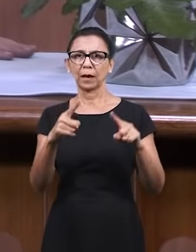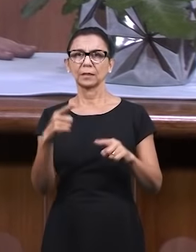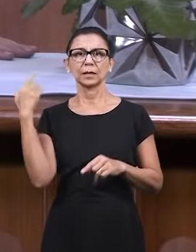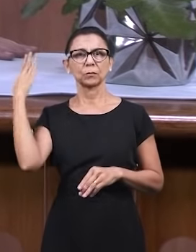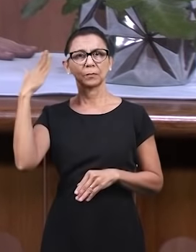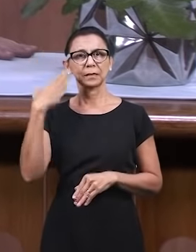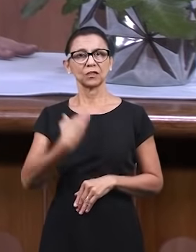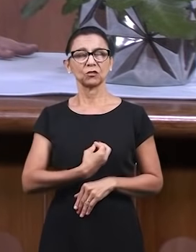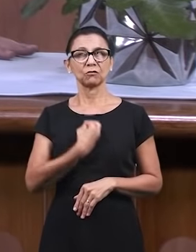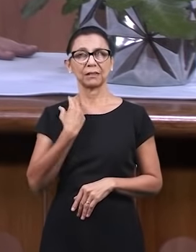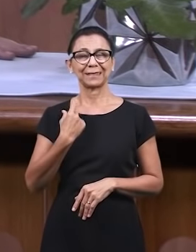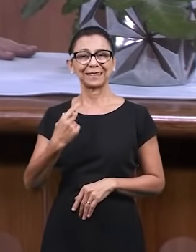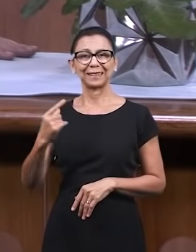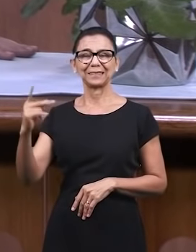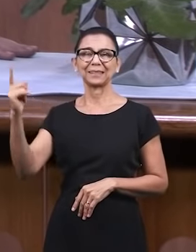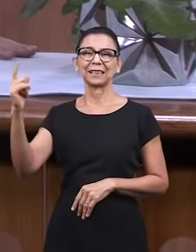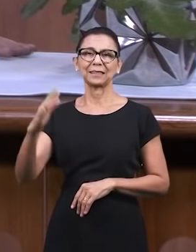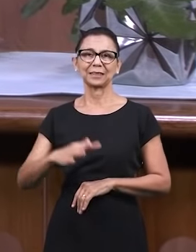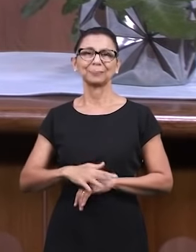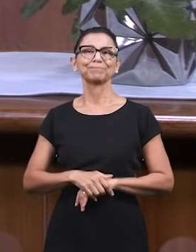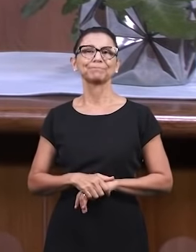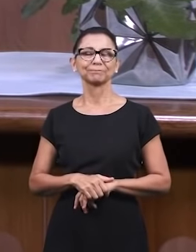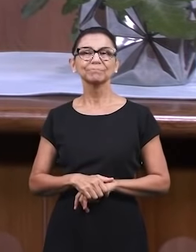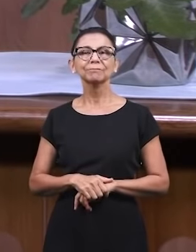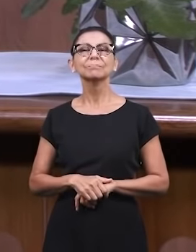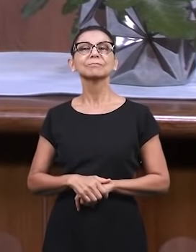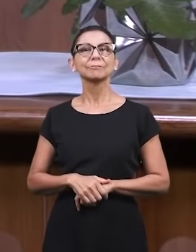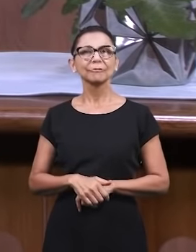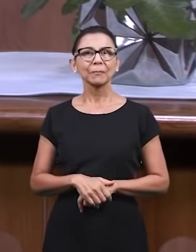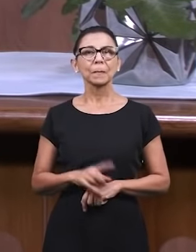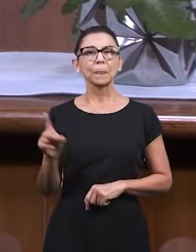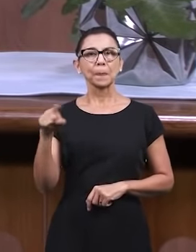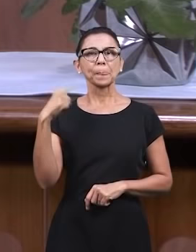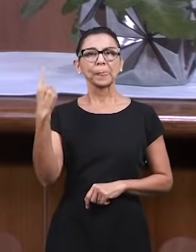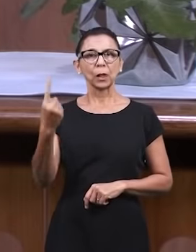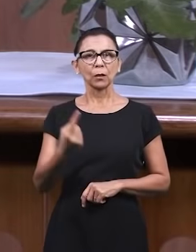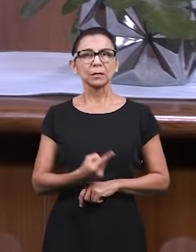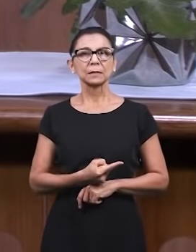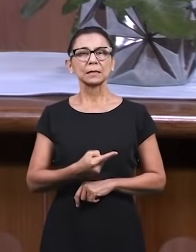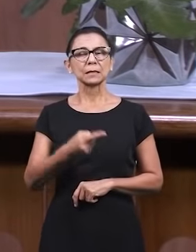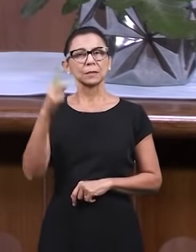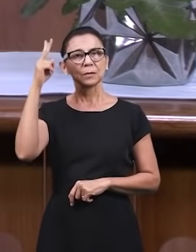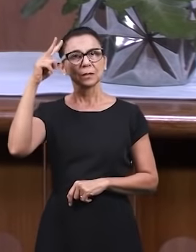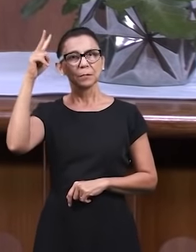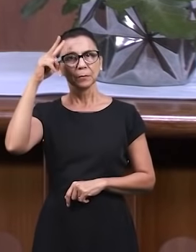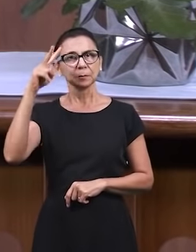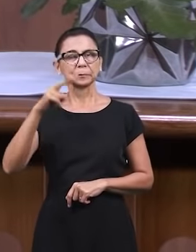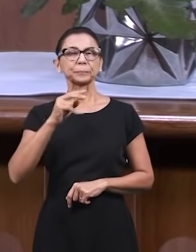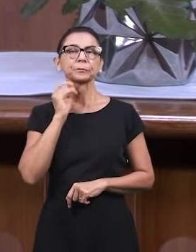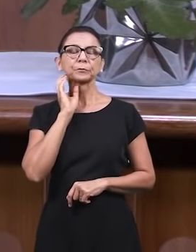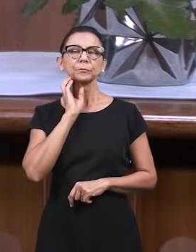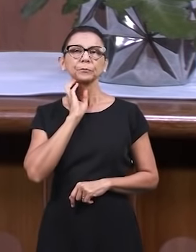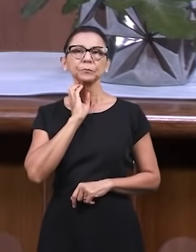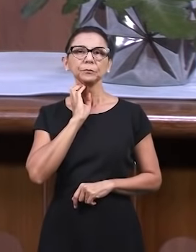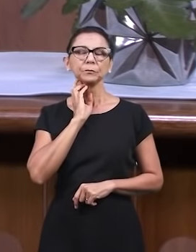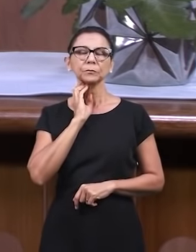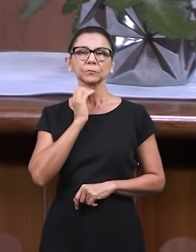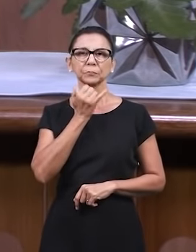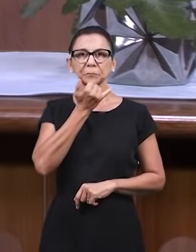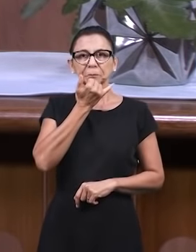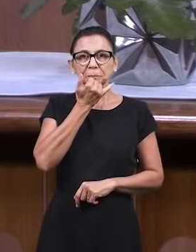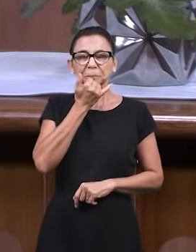vida eterna. Louvado seja o Senhor. Que é esta palavra que nós temos que guardar no nosso coração.